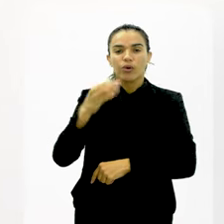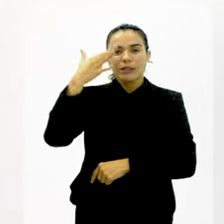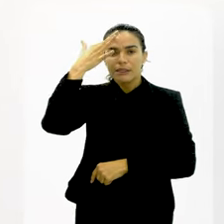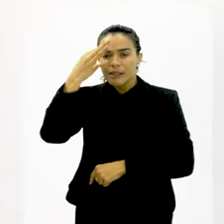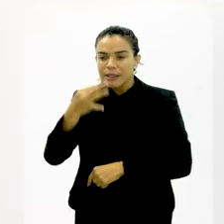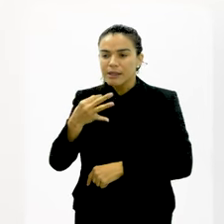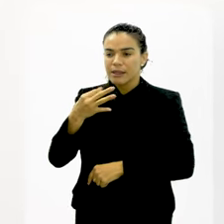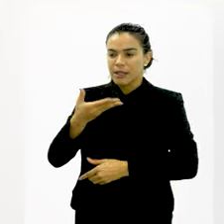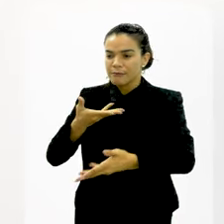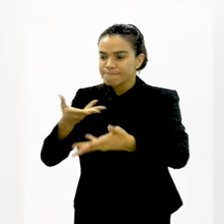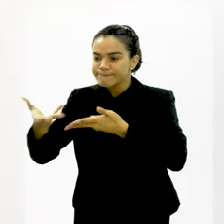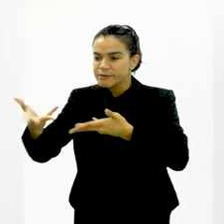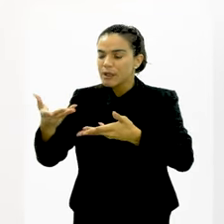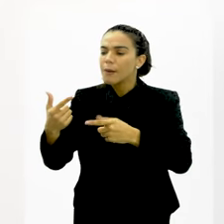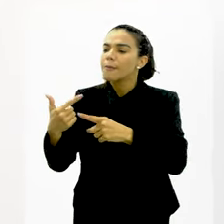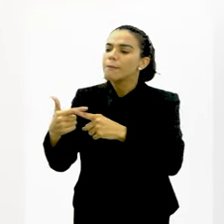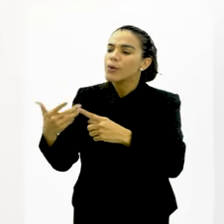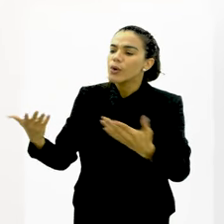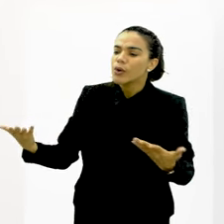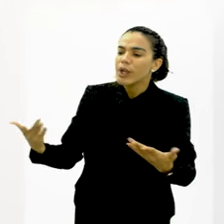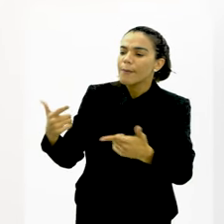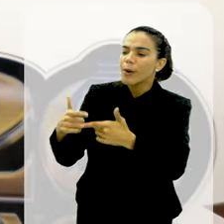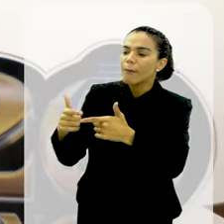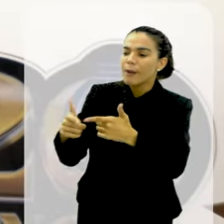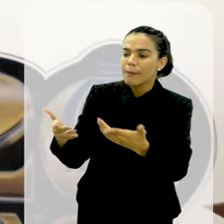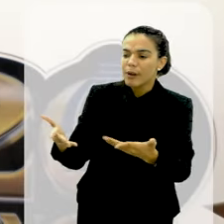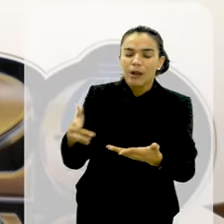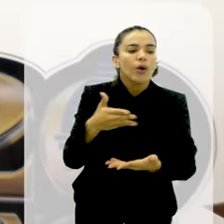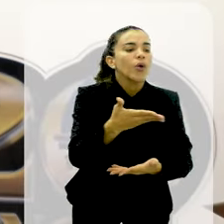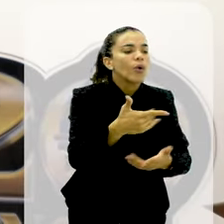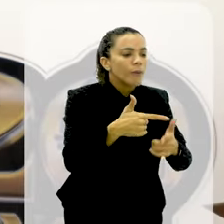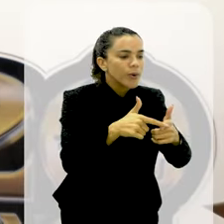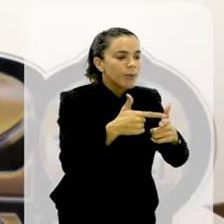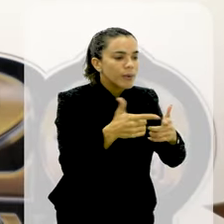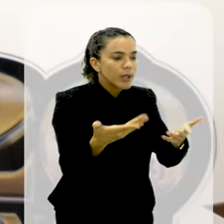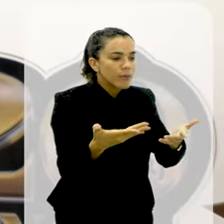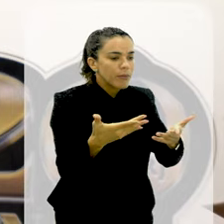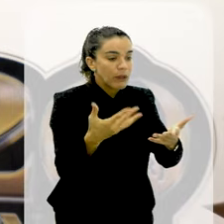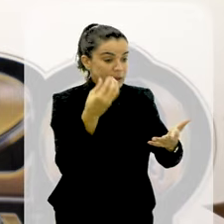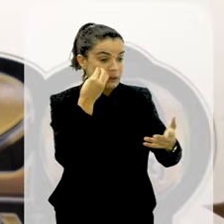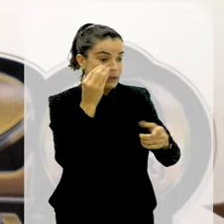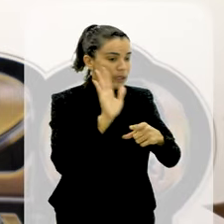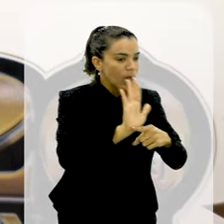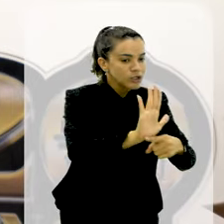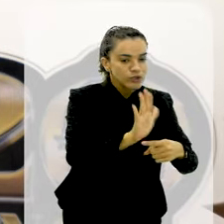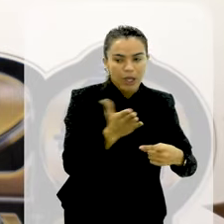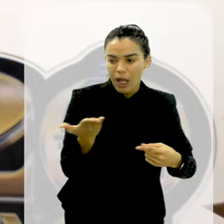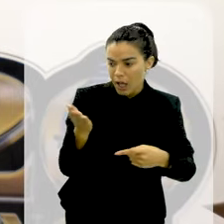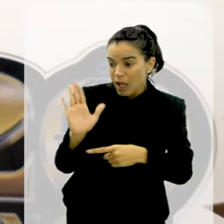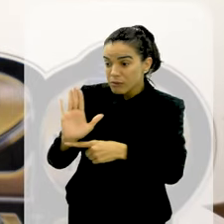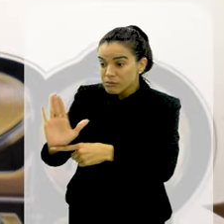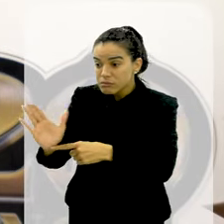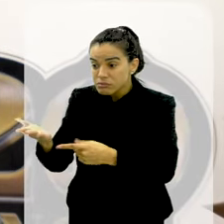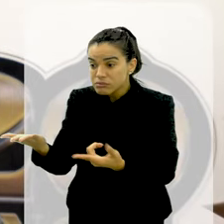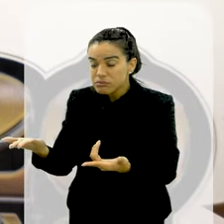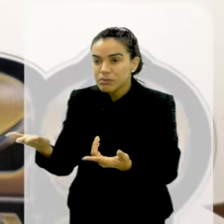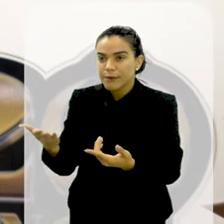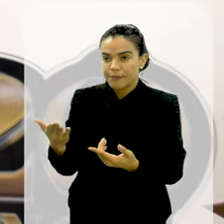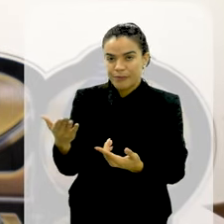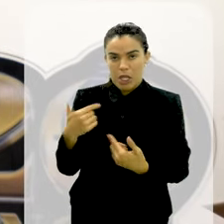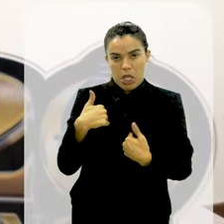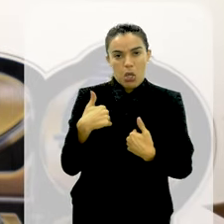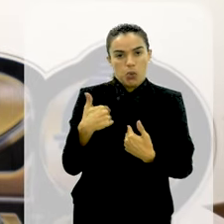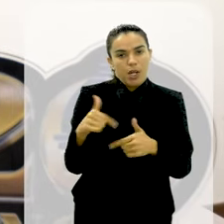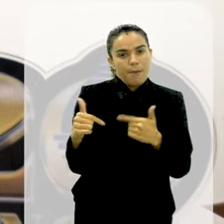entender as pessoas, é tentar entender por que ele está com aquele problema, é tentar ajudar de alguma maneira. Eu, pelo